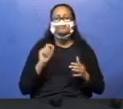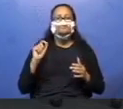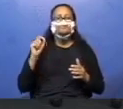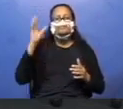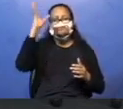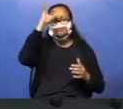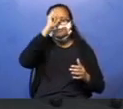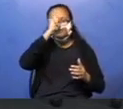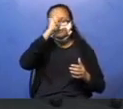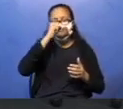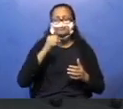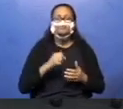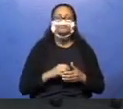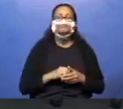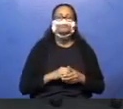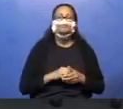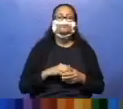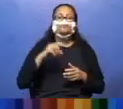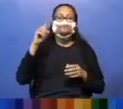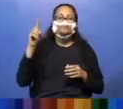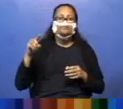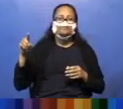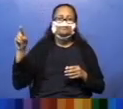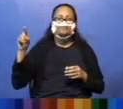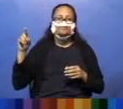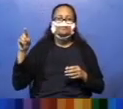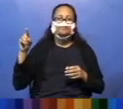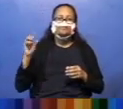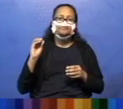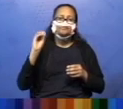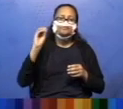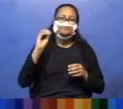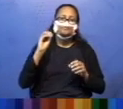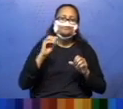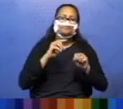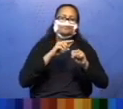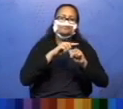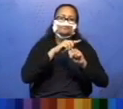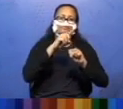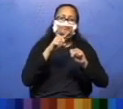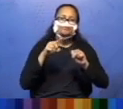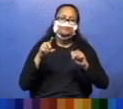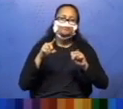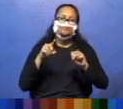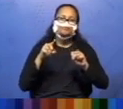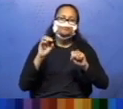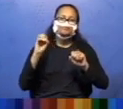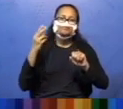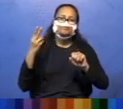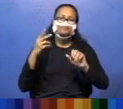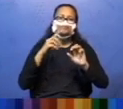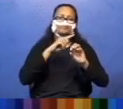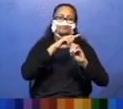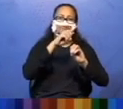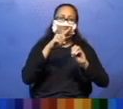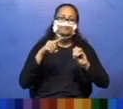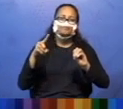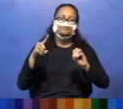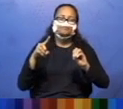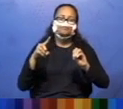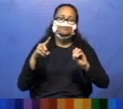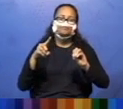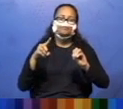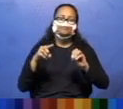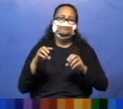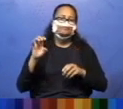aprender? O tio é colocado apenas sobre as vogais A e O. E,